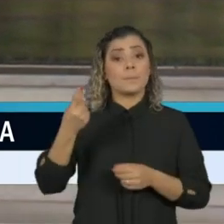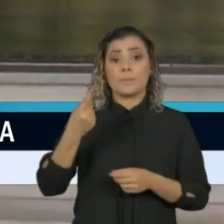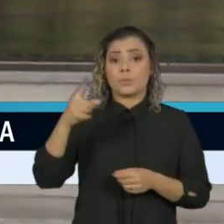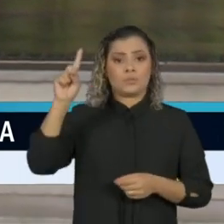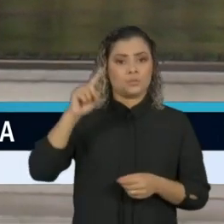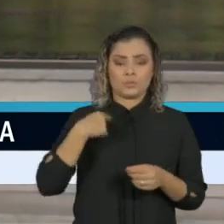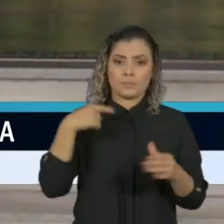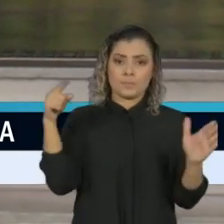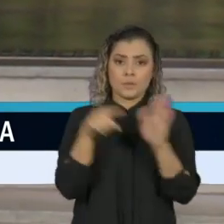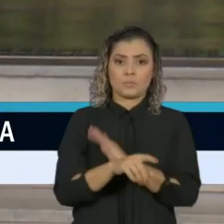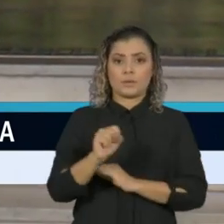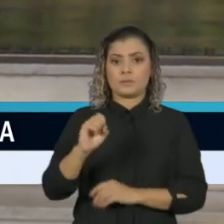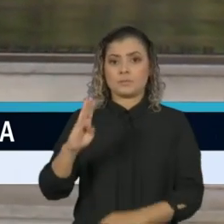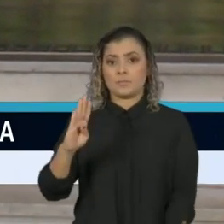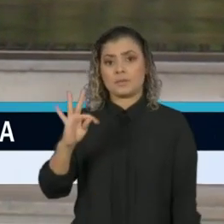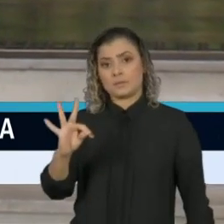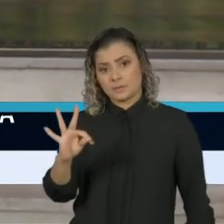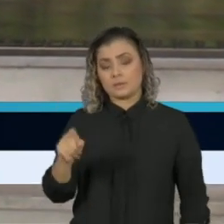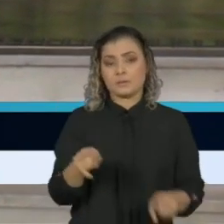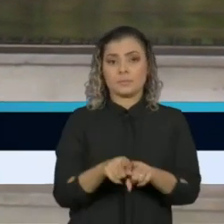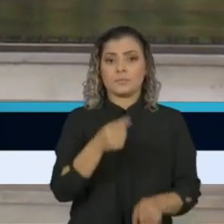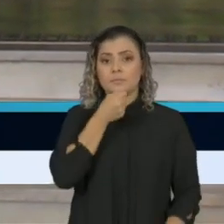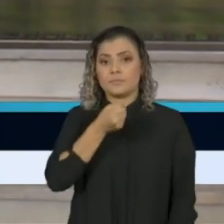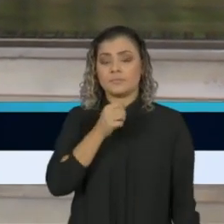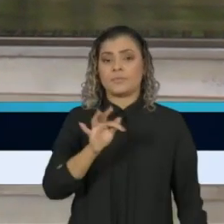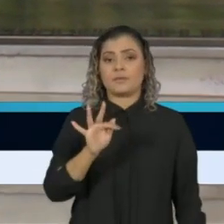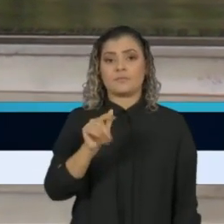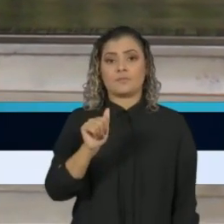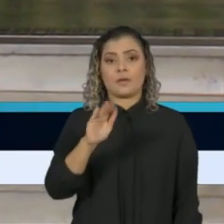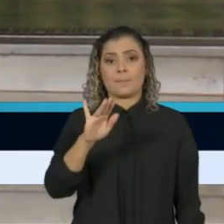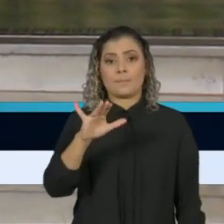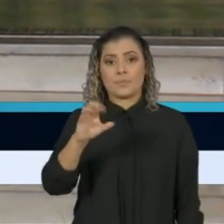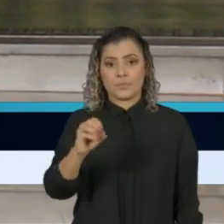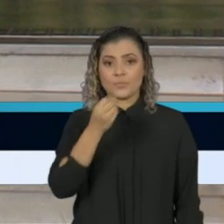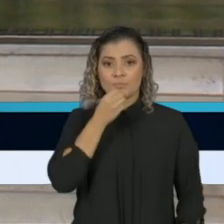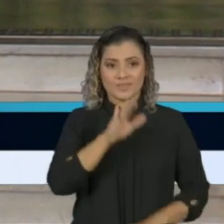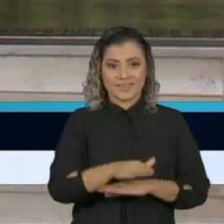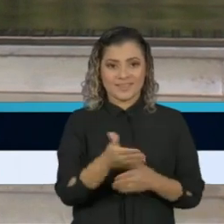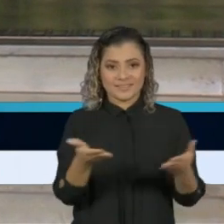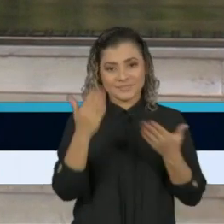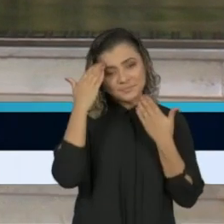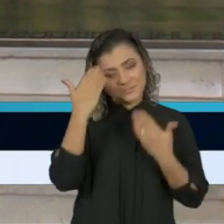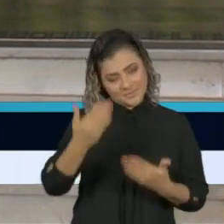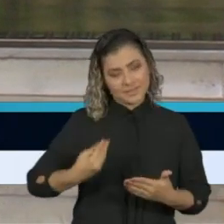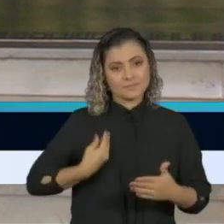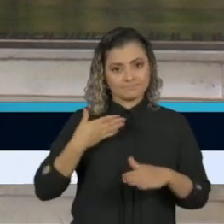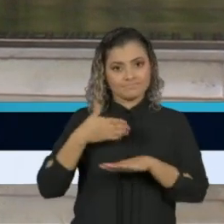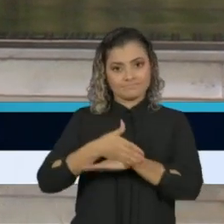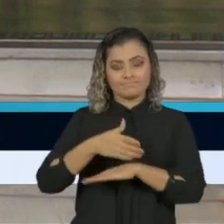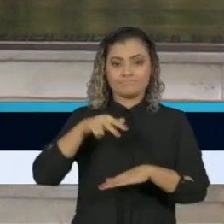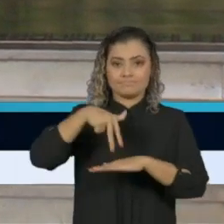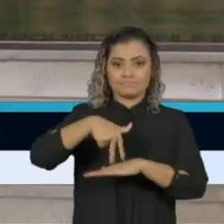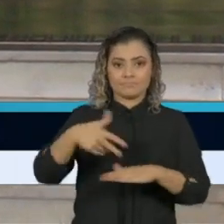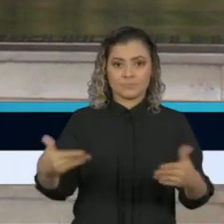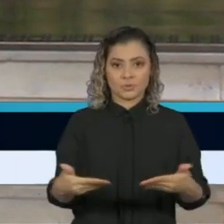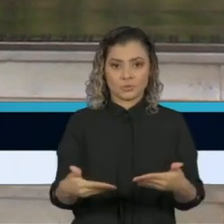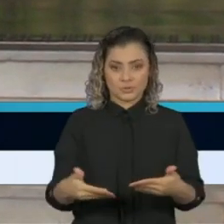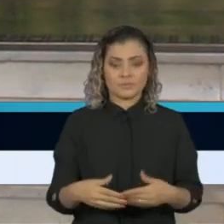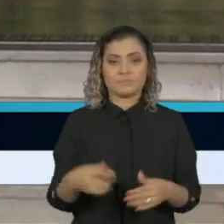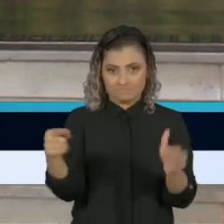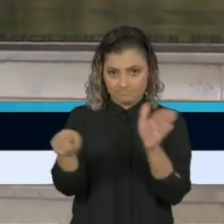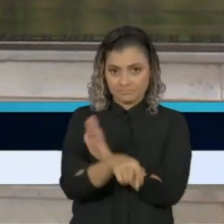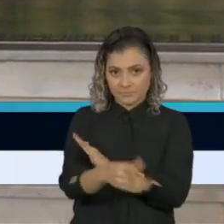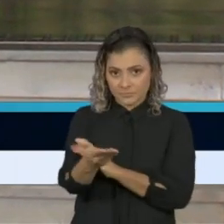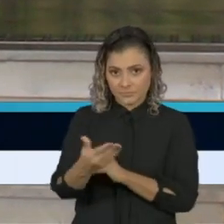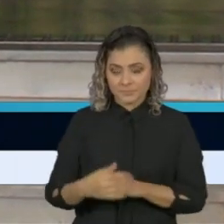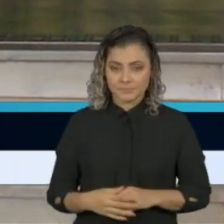do SBT, o jornalista Fábio Diamante. Fábio, boa tarde. Obrigado mais uma vez pela sua presença aqui conosco. Sua pergunta, por